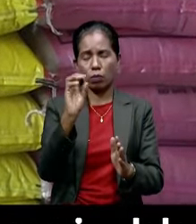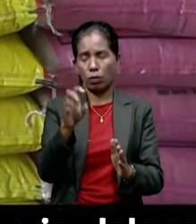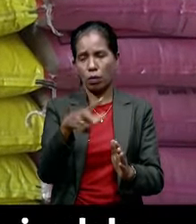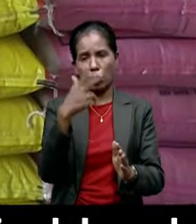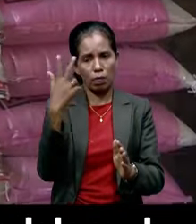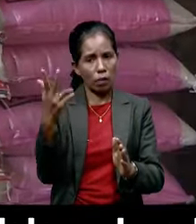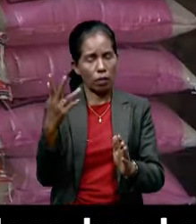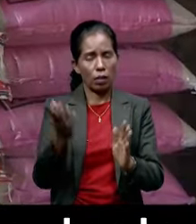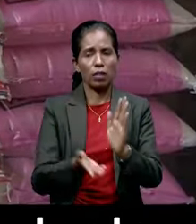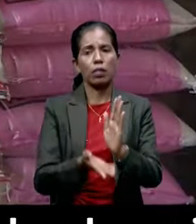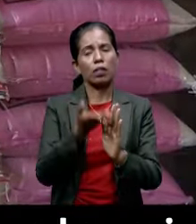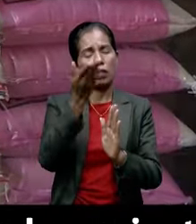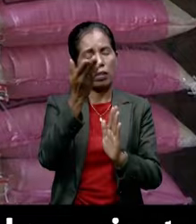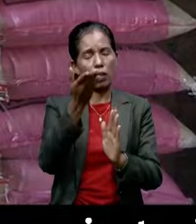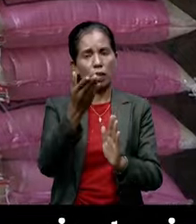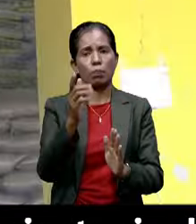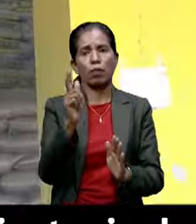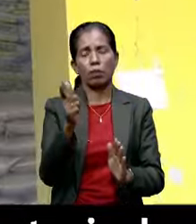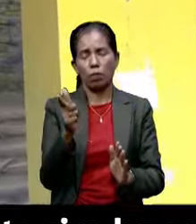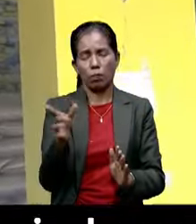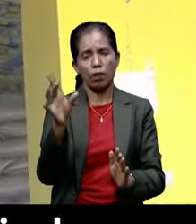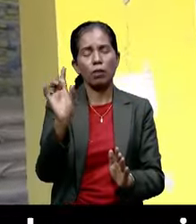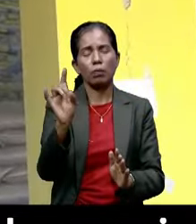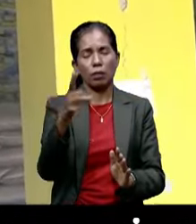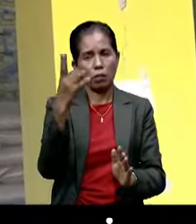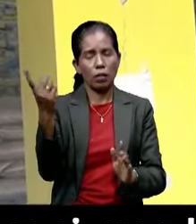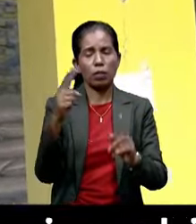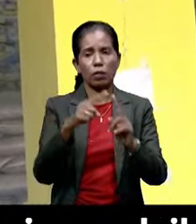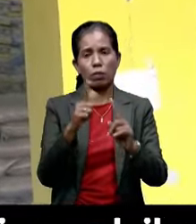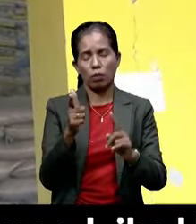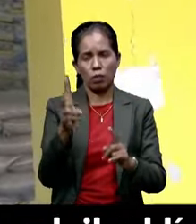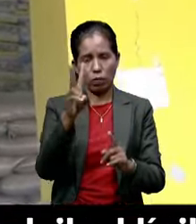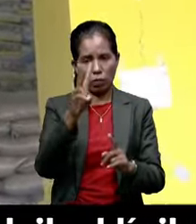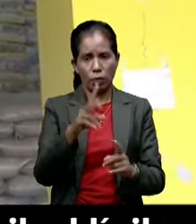saiba Dólar Sanol Recin Walo, noto Dólar Ronolo Recin Rua. Tito Silva, Adérito Ximenez, GMN.